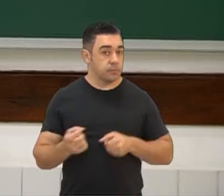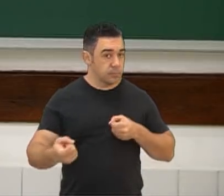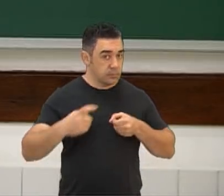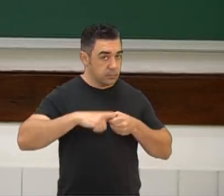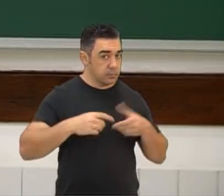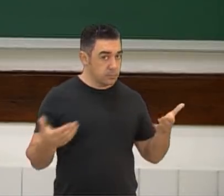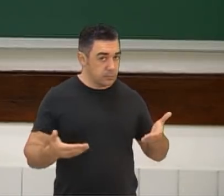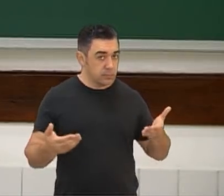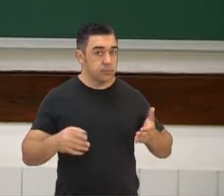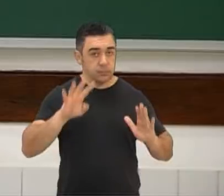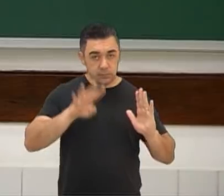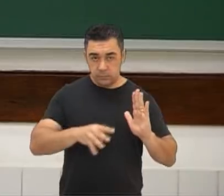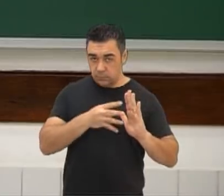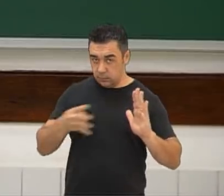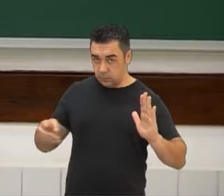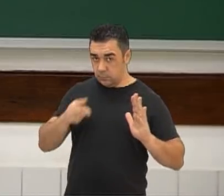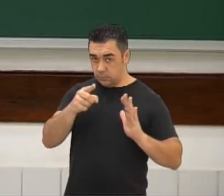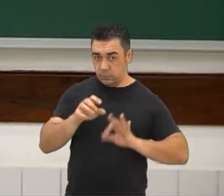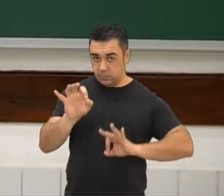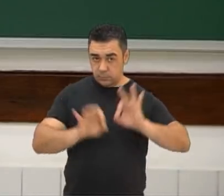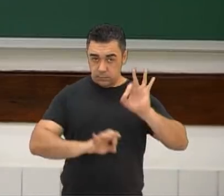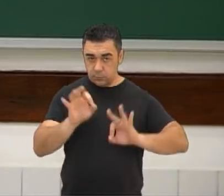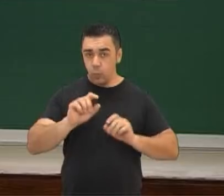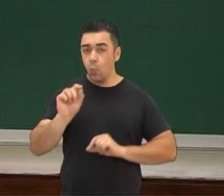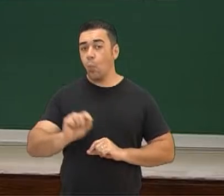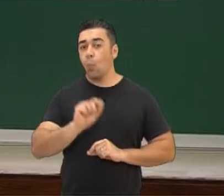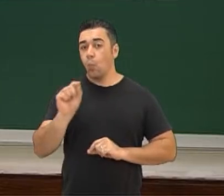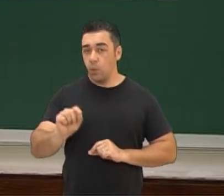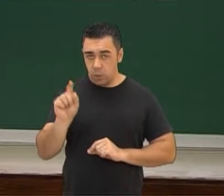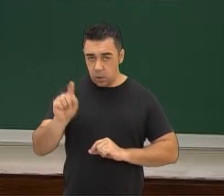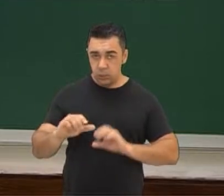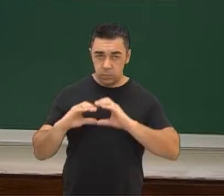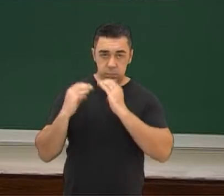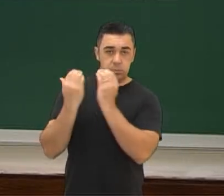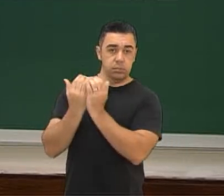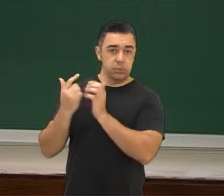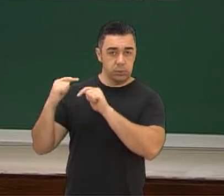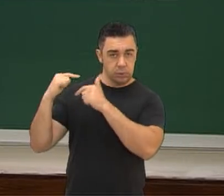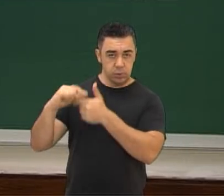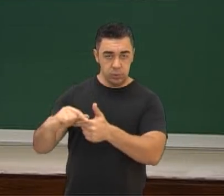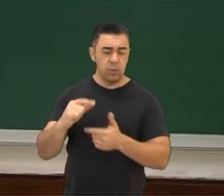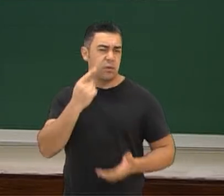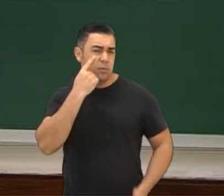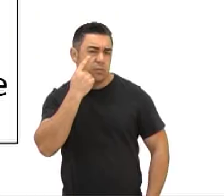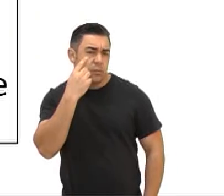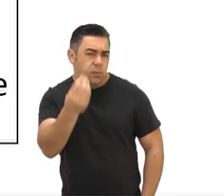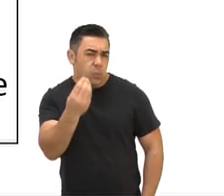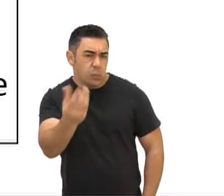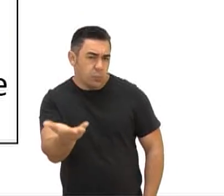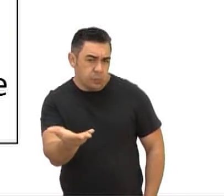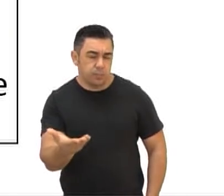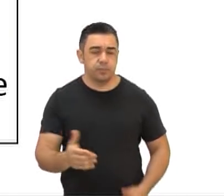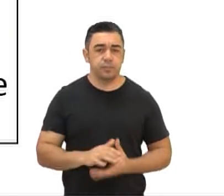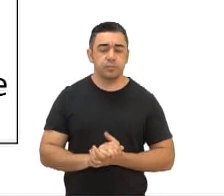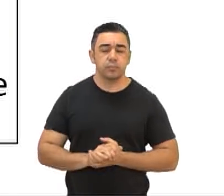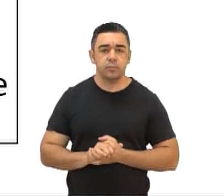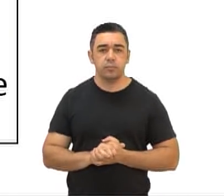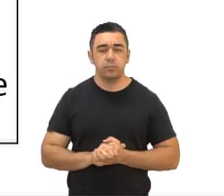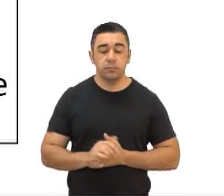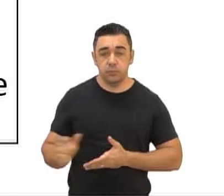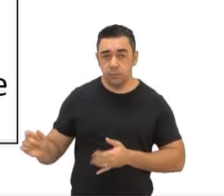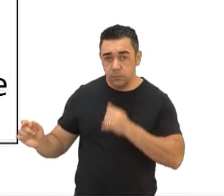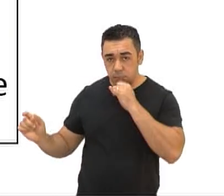Voltamos então com a tabela ali que vocês tinham que montar sobre as comunidades tradicionais. Vamos ver como que ela poderia ter ficado, né?